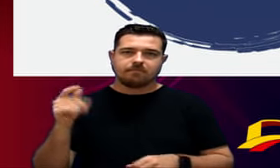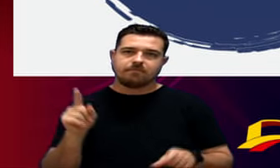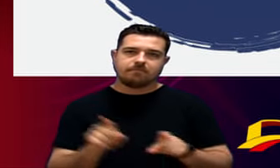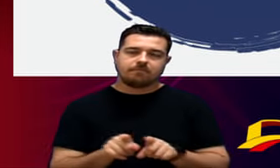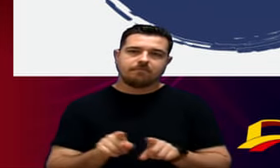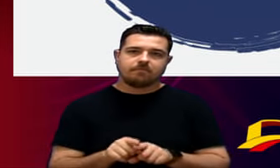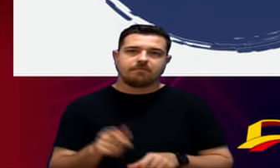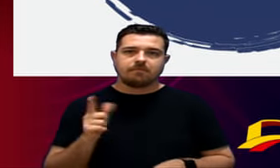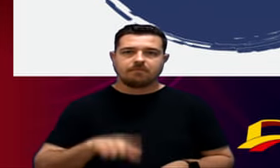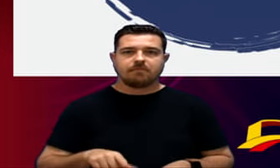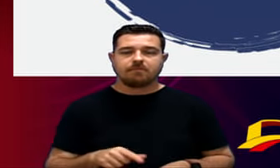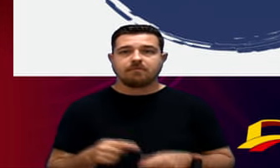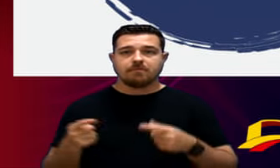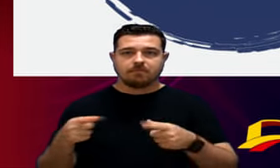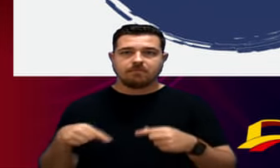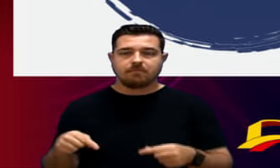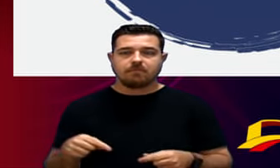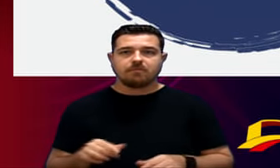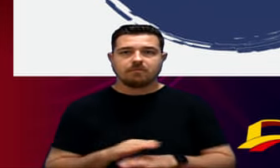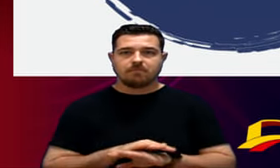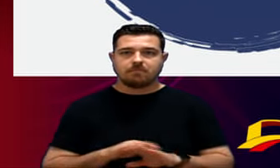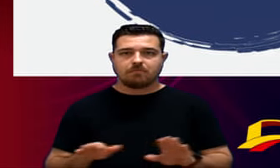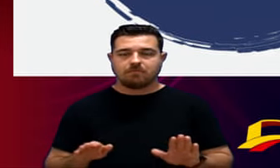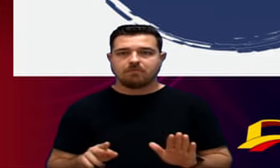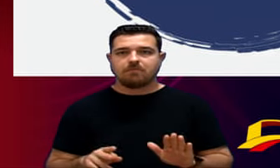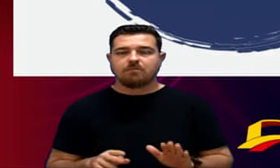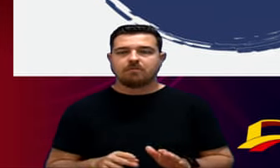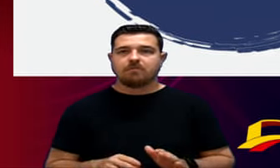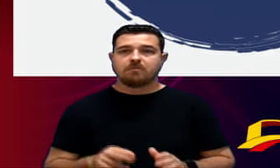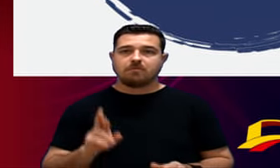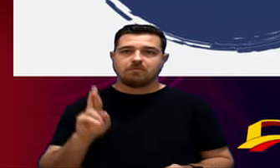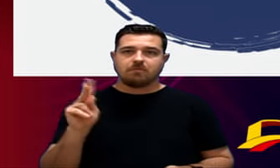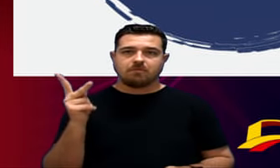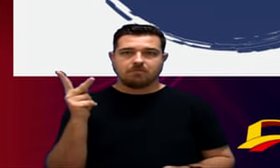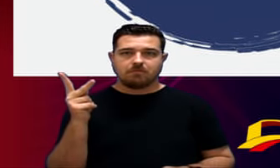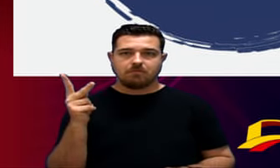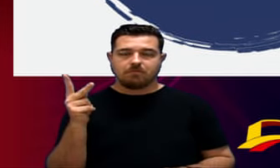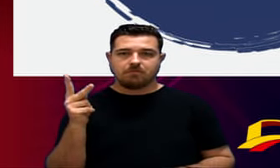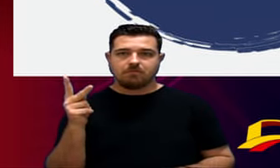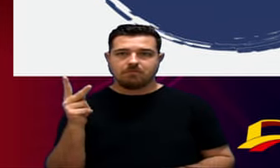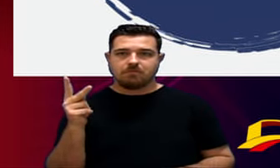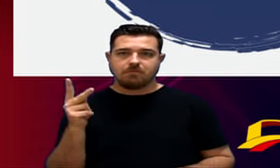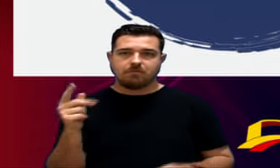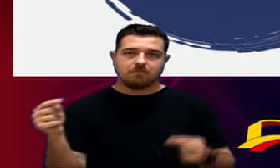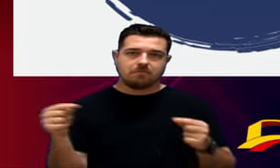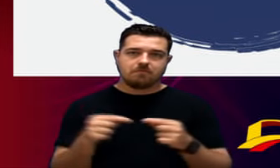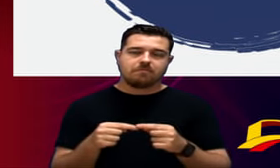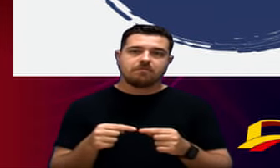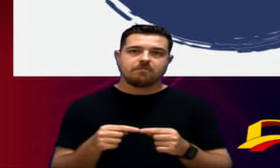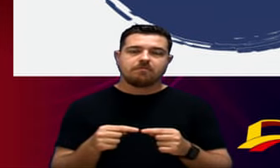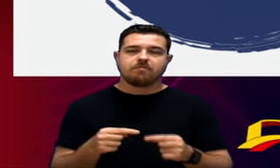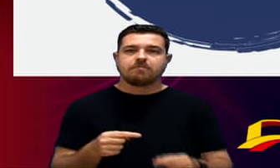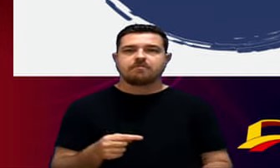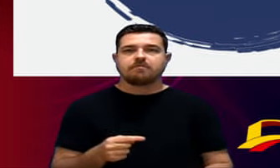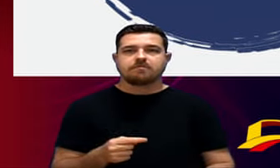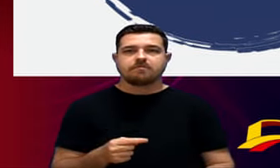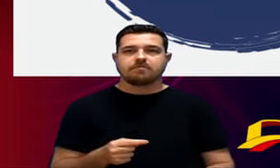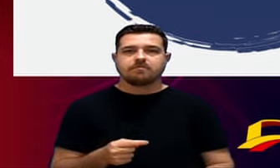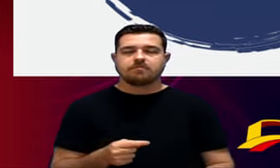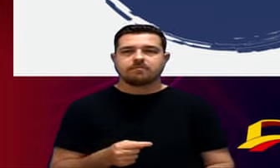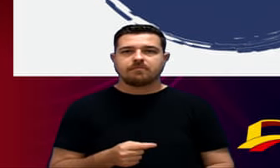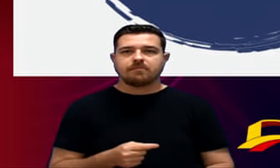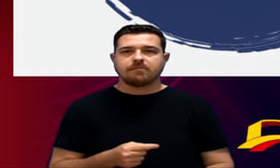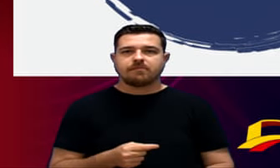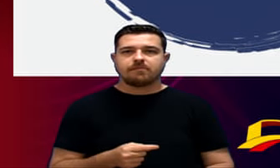26.740 contudo somente com com o pessoal só com recursos humanos nós temos aí